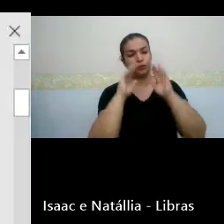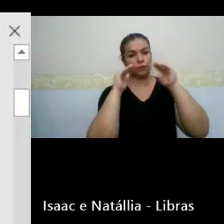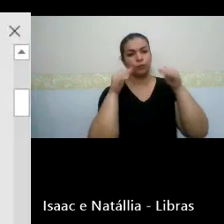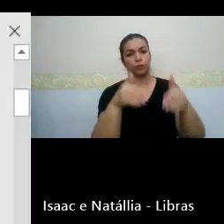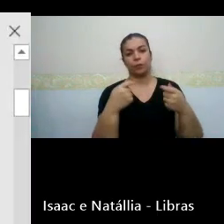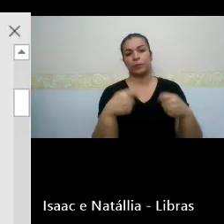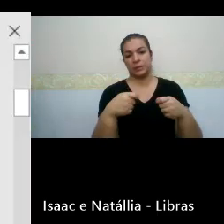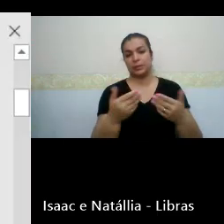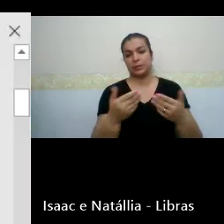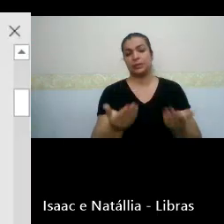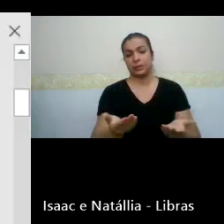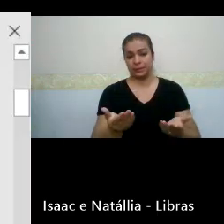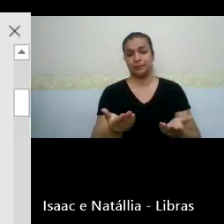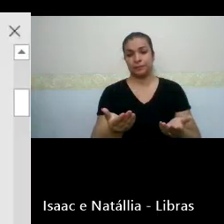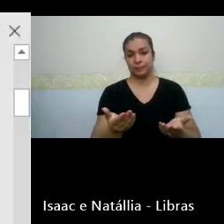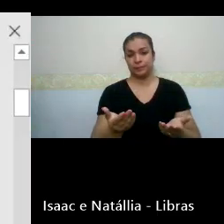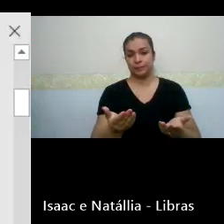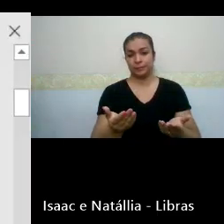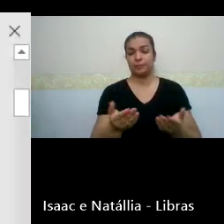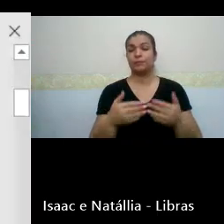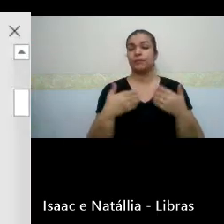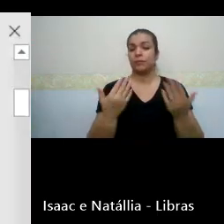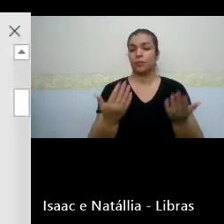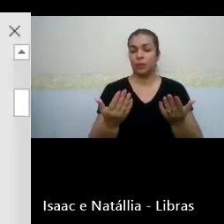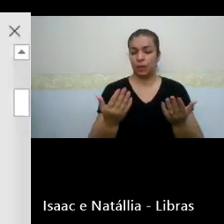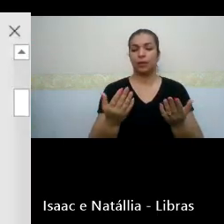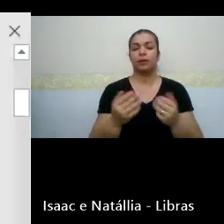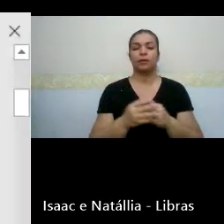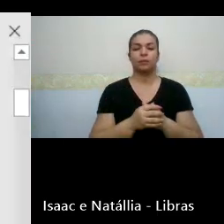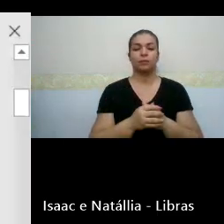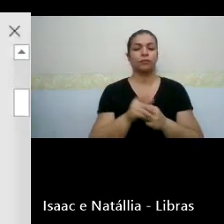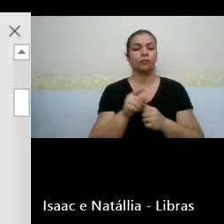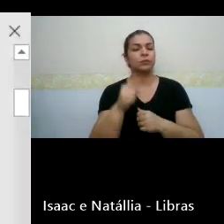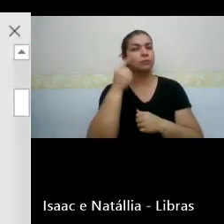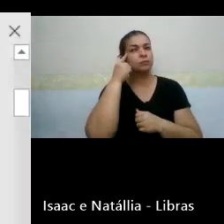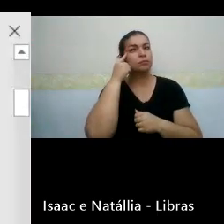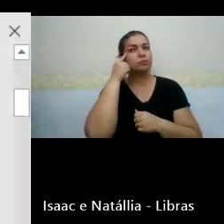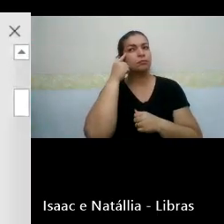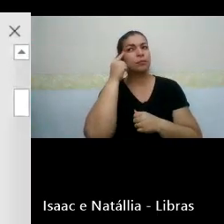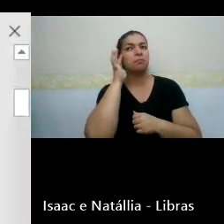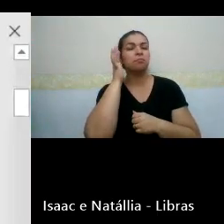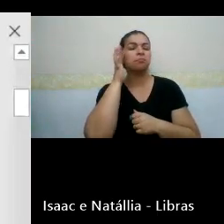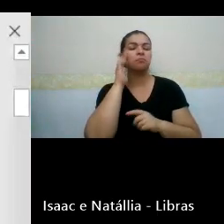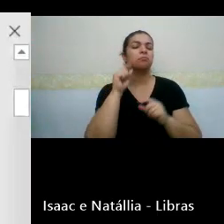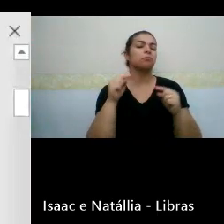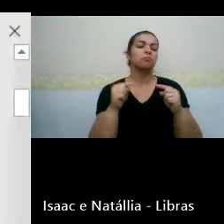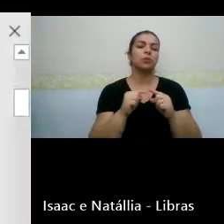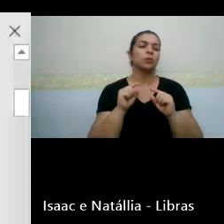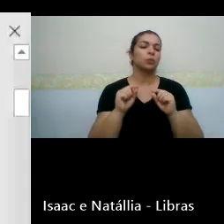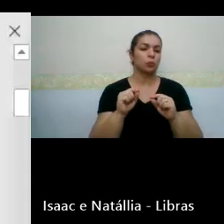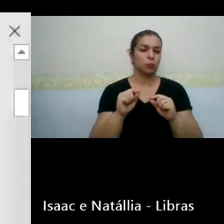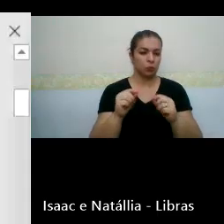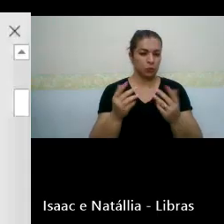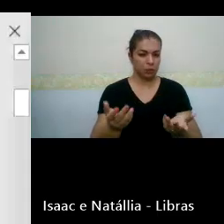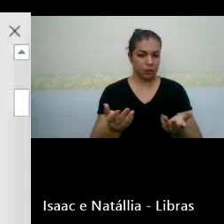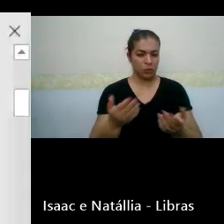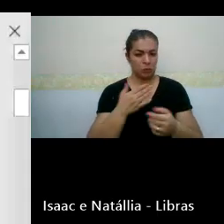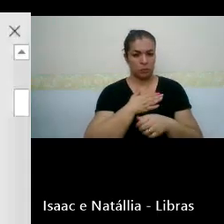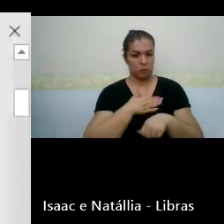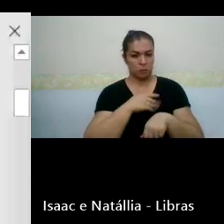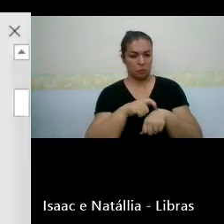E você, antes que você comece a pensar o que isso tem a ver com o meu momento